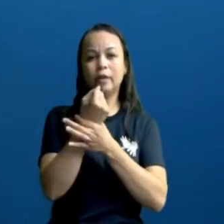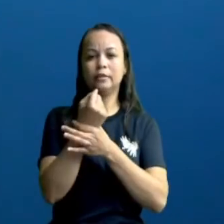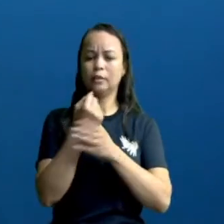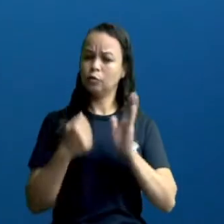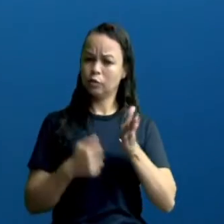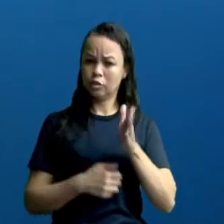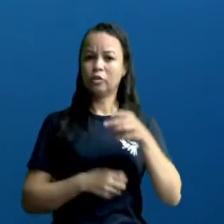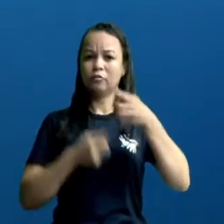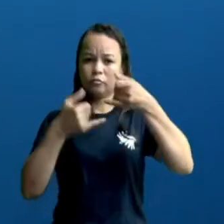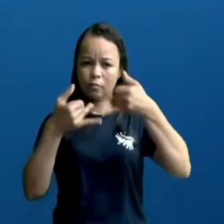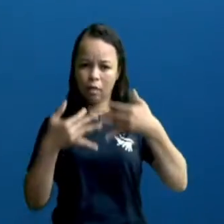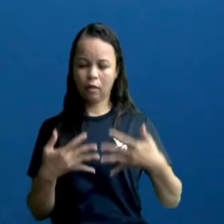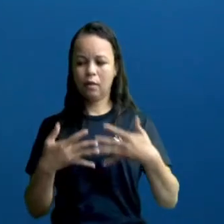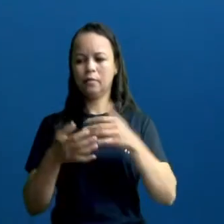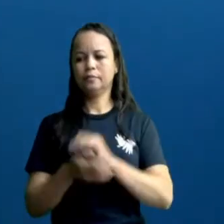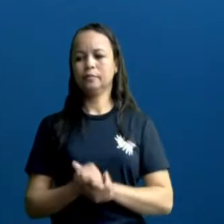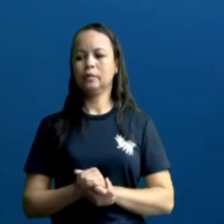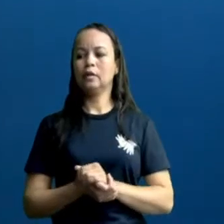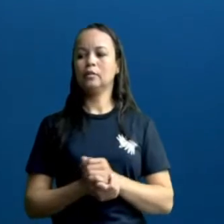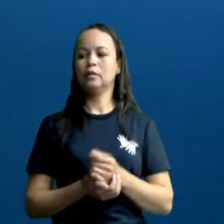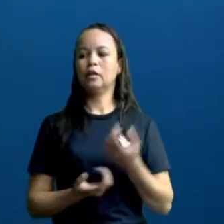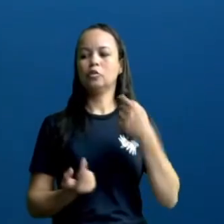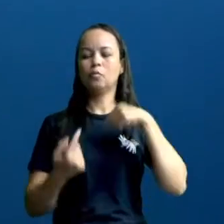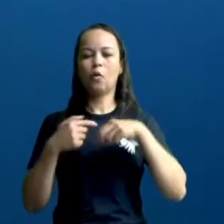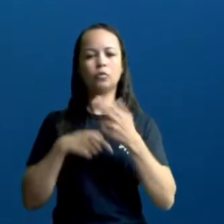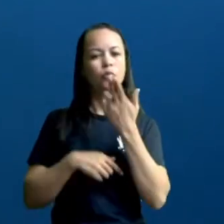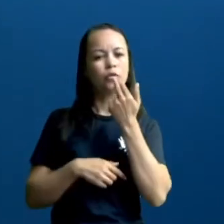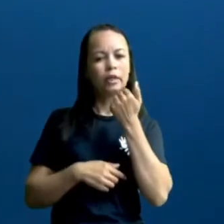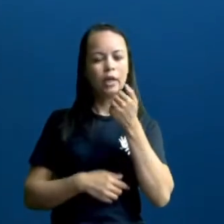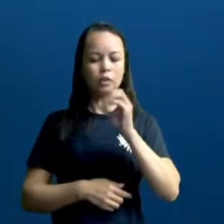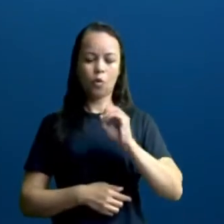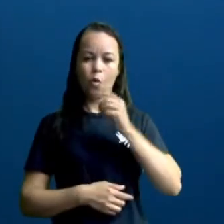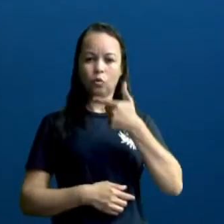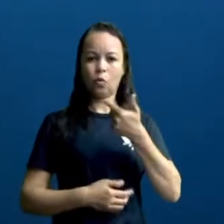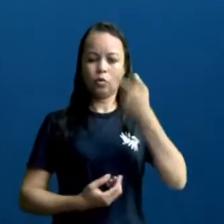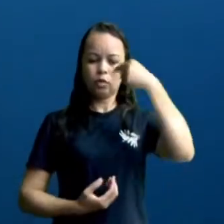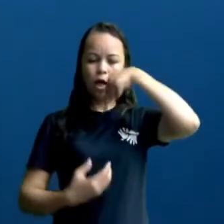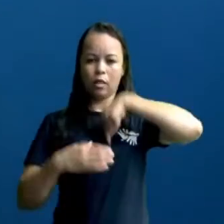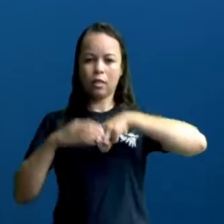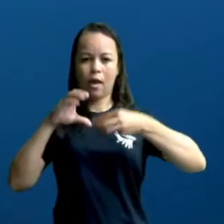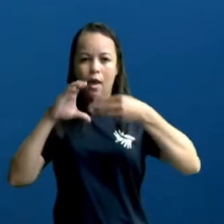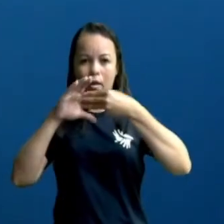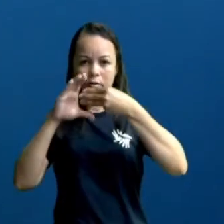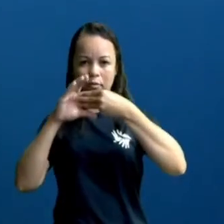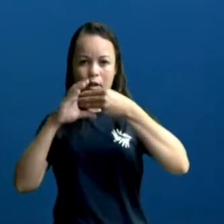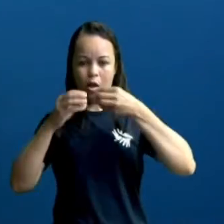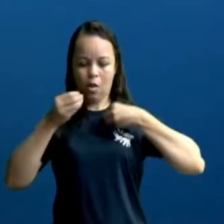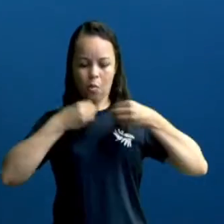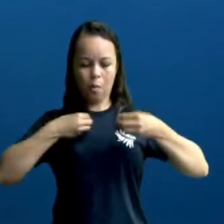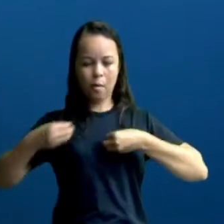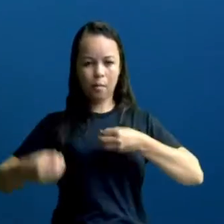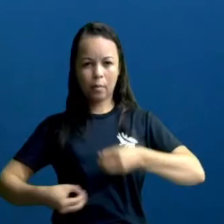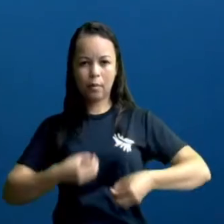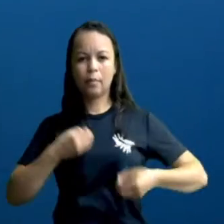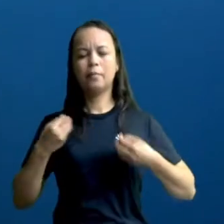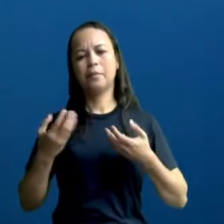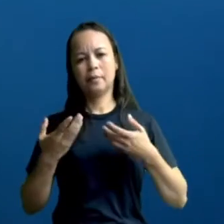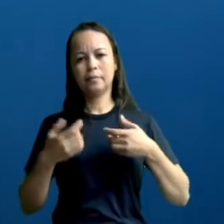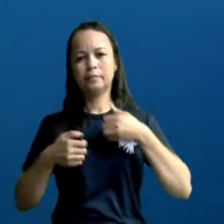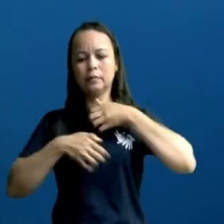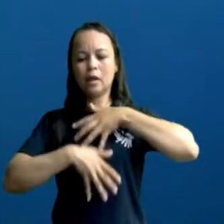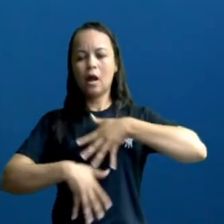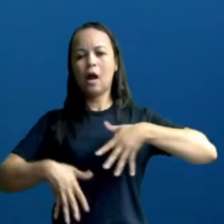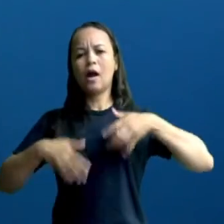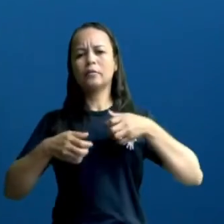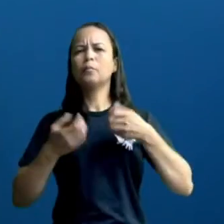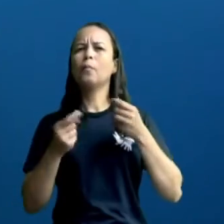falou. Você compreendeu isso aqui, ó, transporte de nutrientes, oxigênio até as células. Claro que aqui a gente poderia também, por exemplo, colocar também